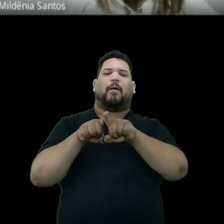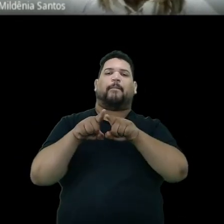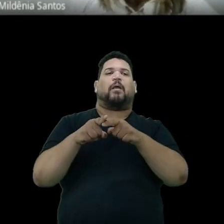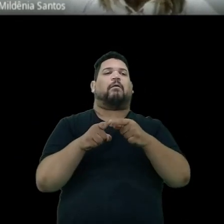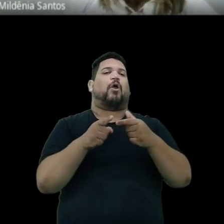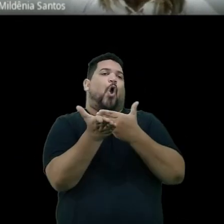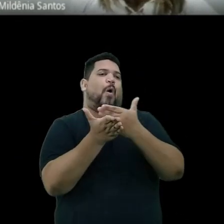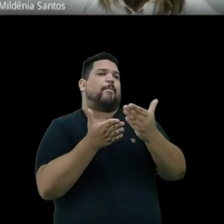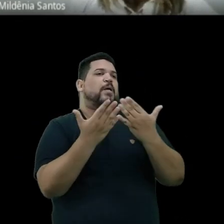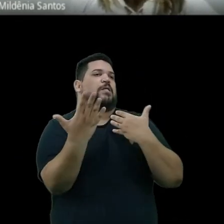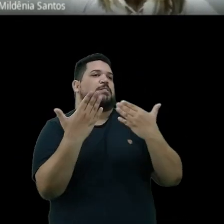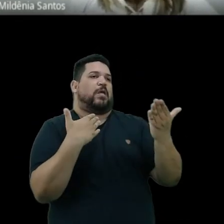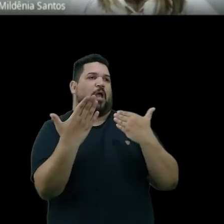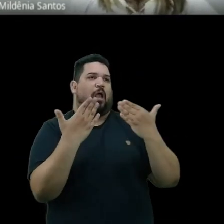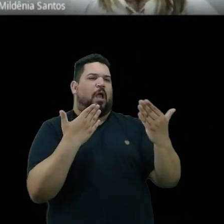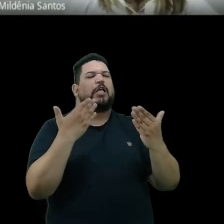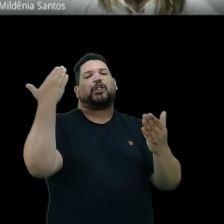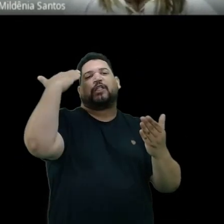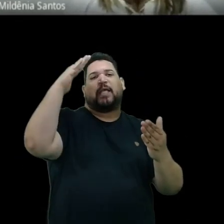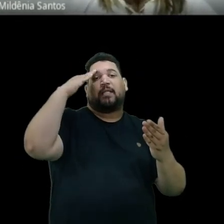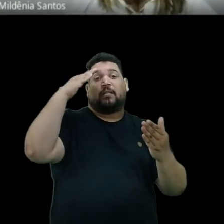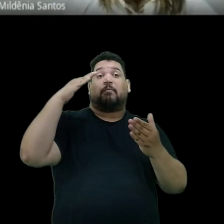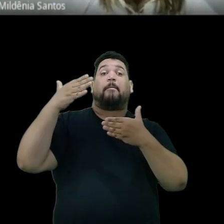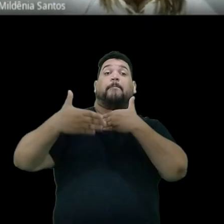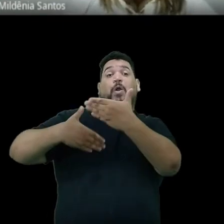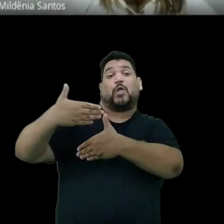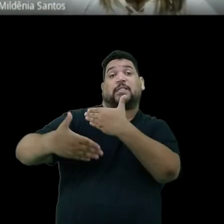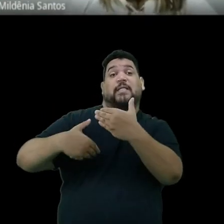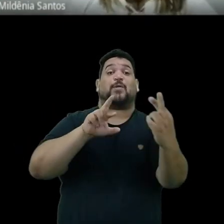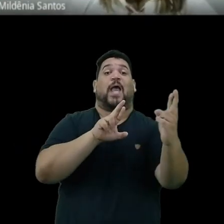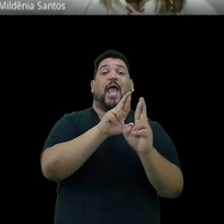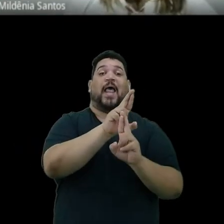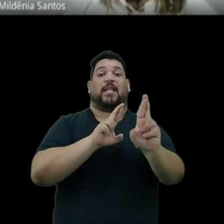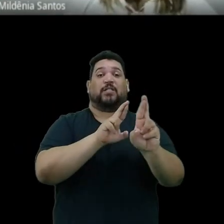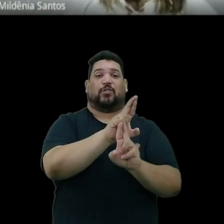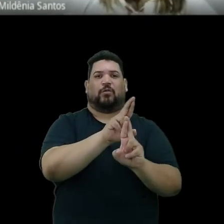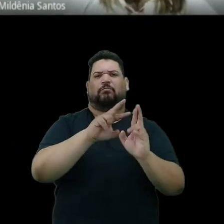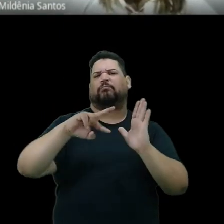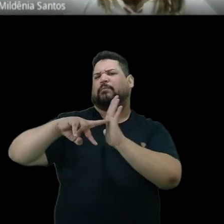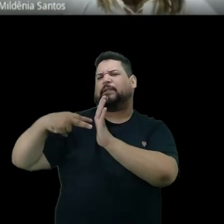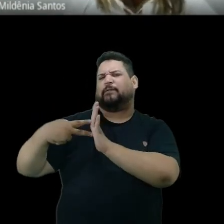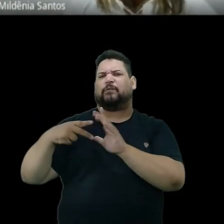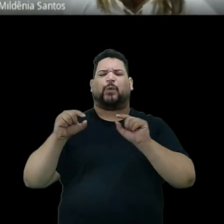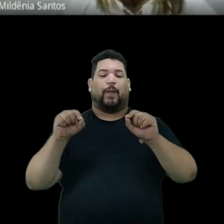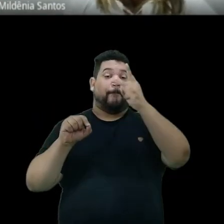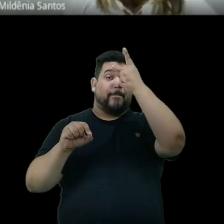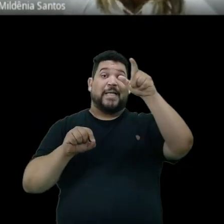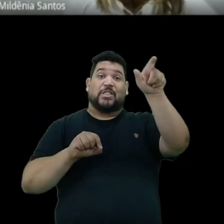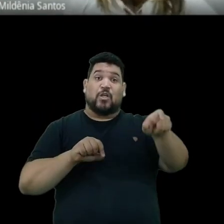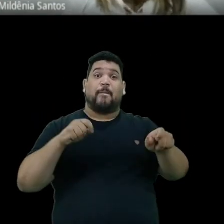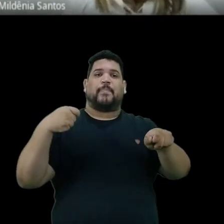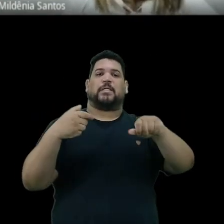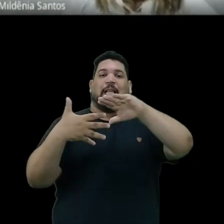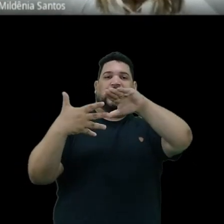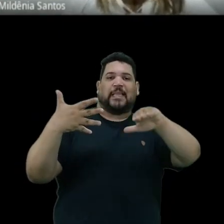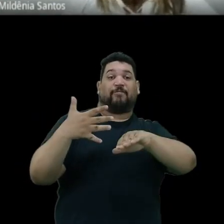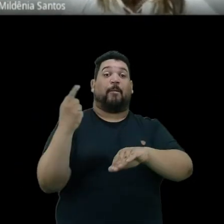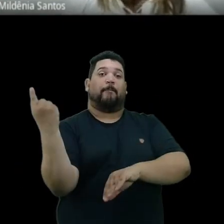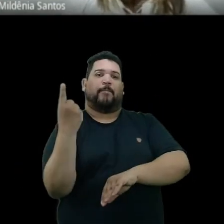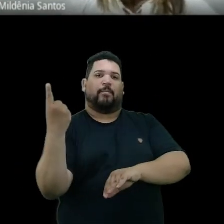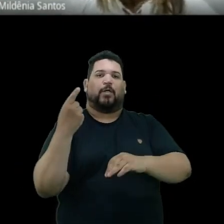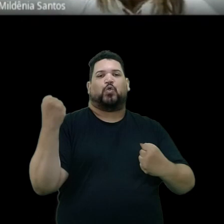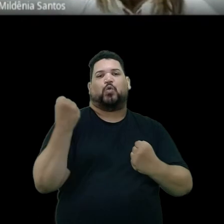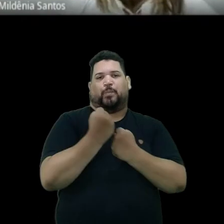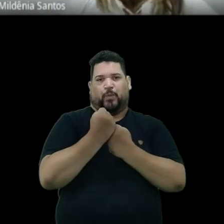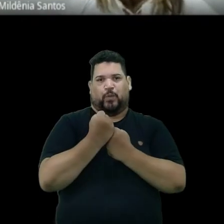entender relacionamentos. São aquelas pessoas que a gente diria que está no nível 1 de suporte, mas que